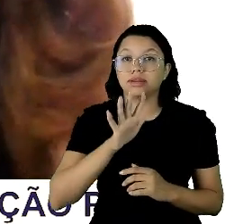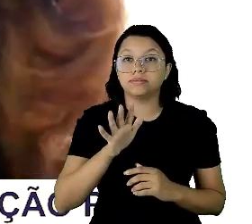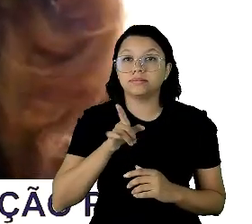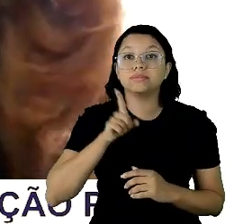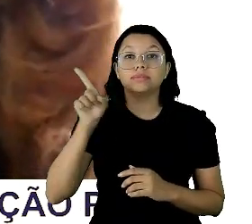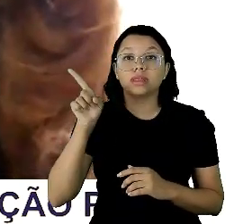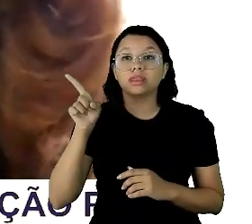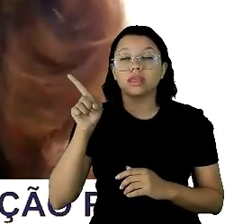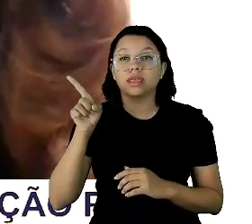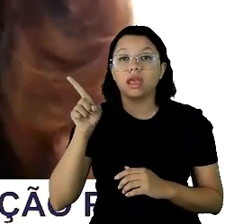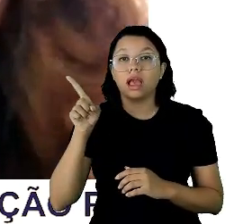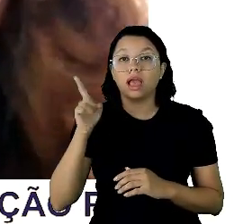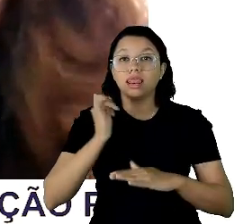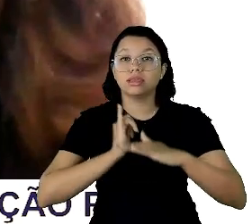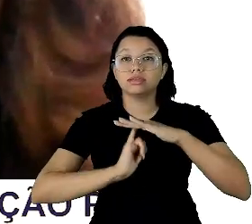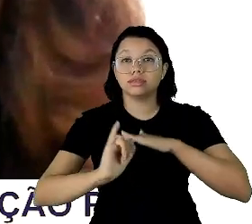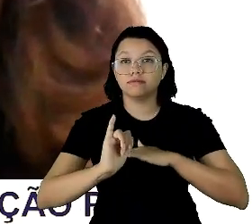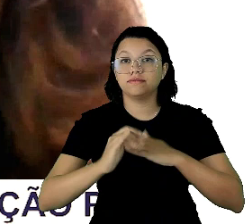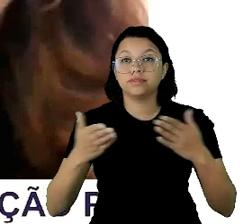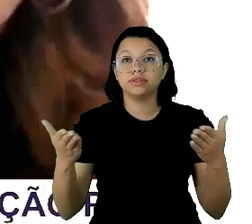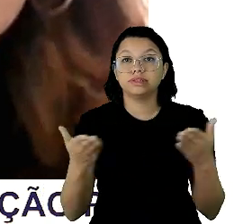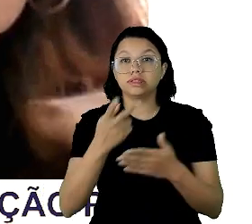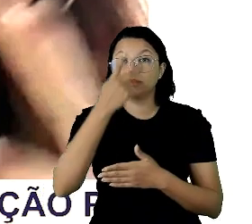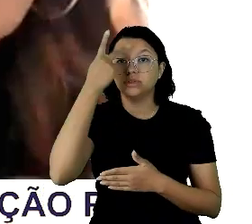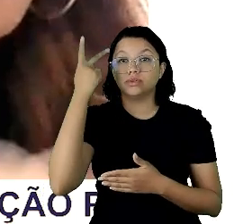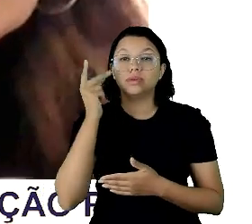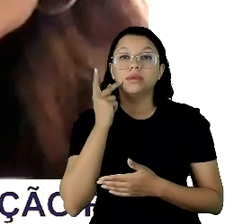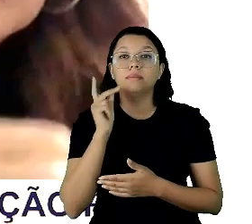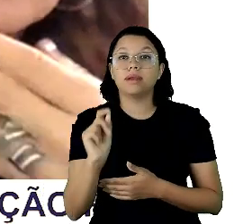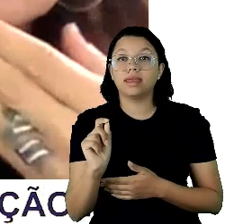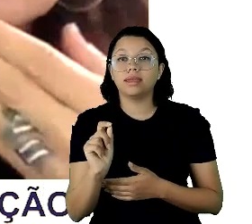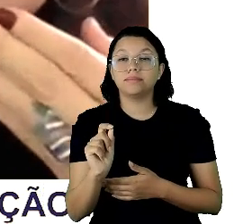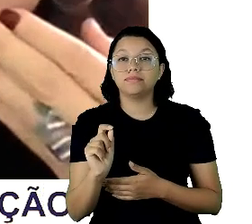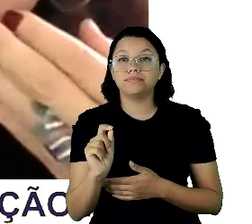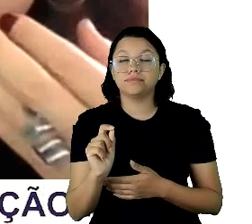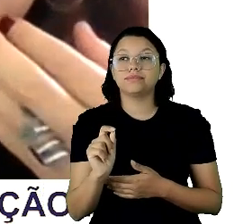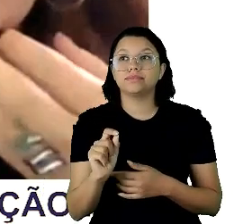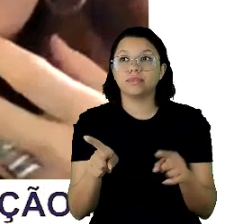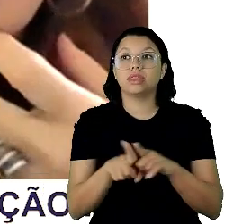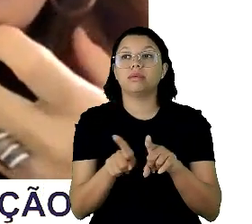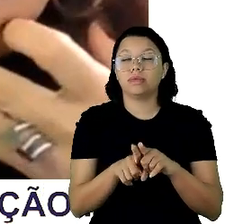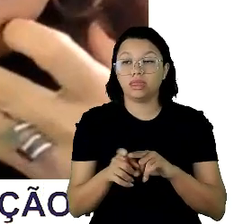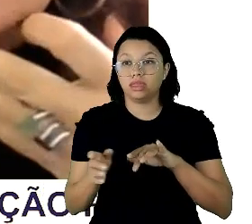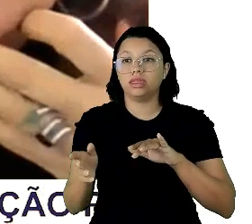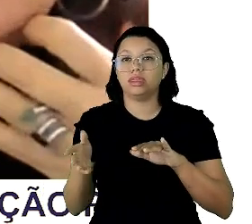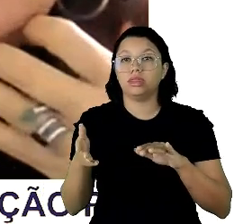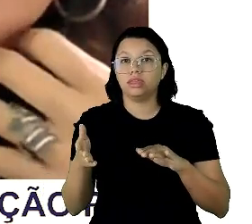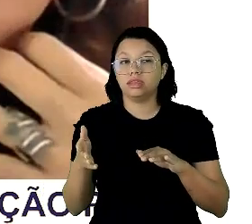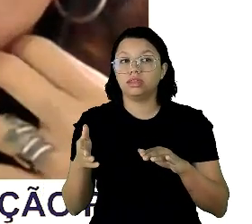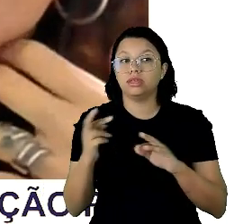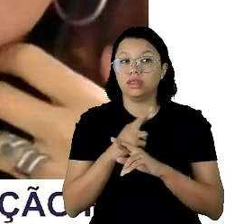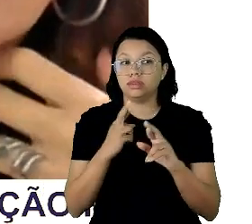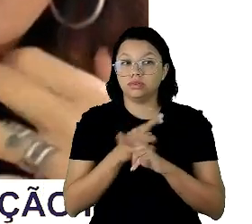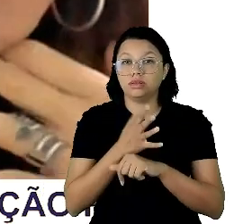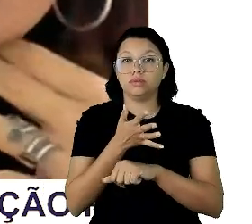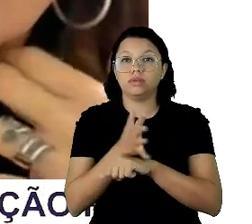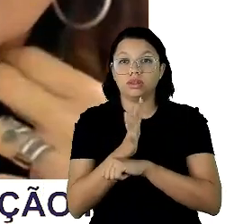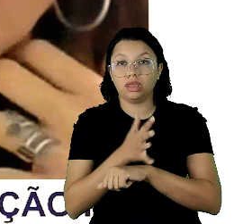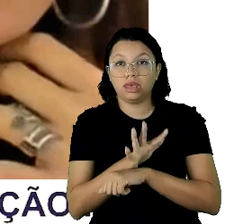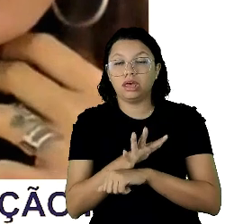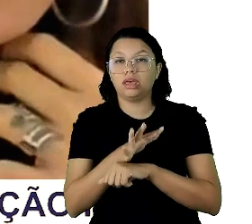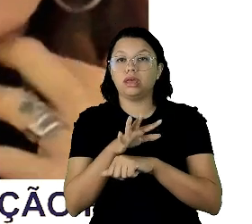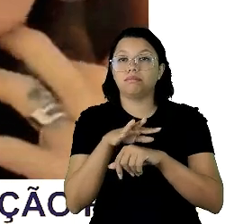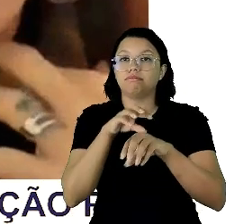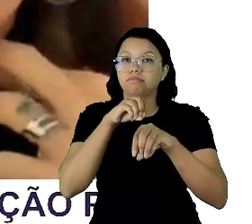nessas pessoas para que, inclusive nessa parte do treinamento, da produção